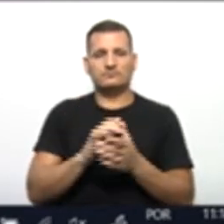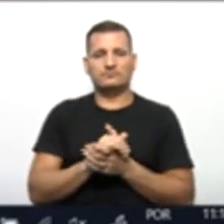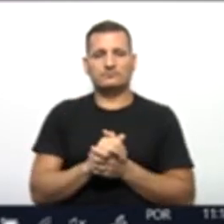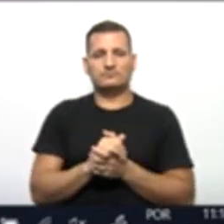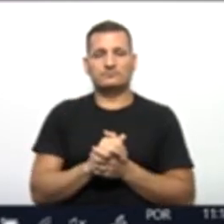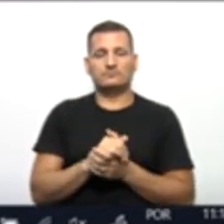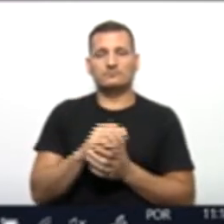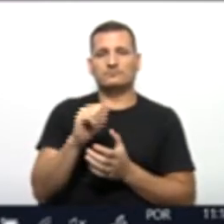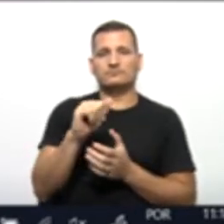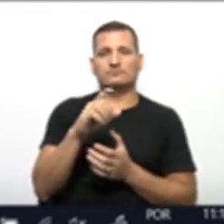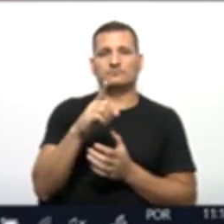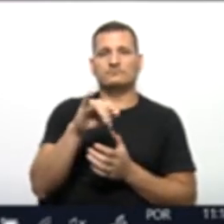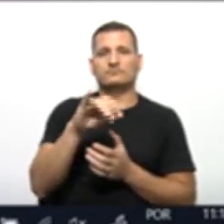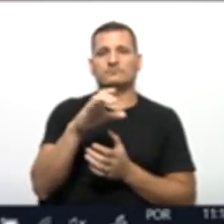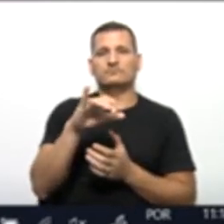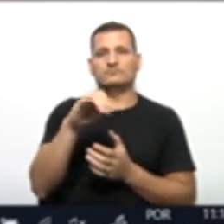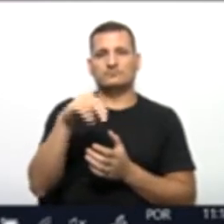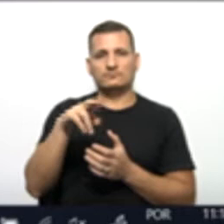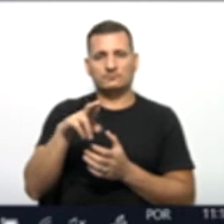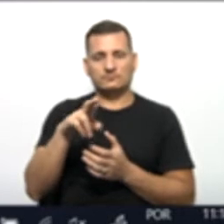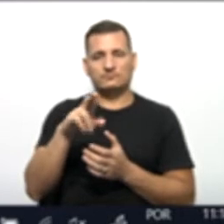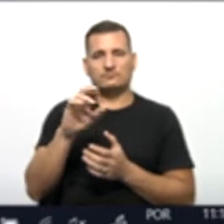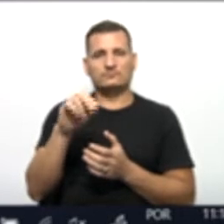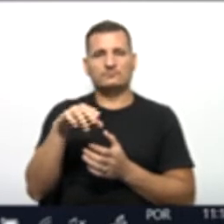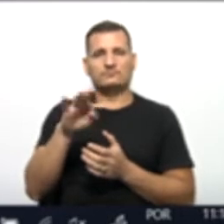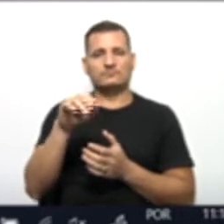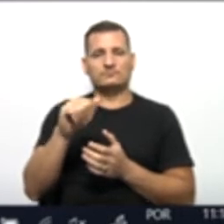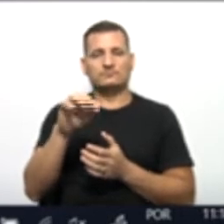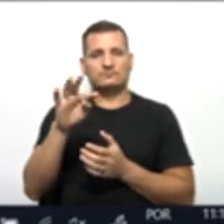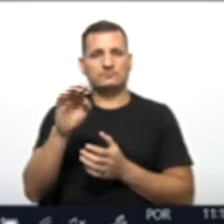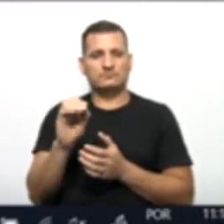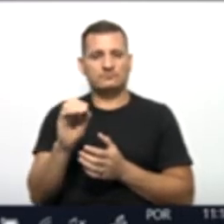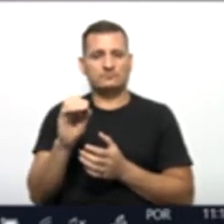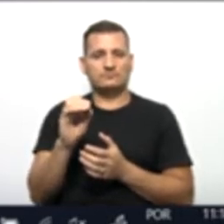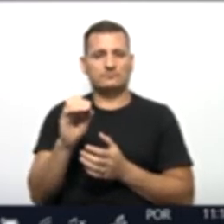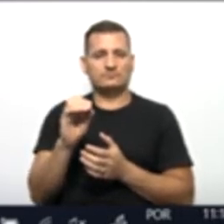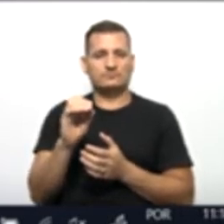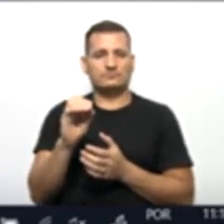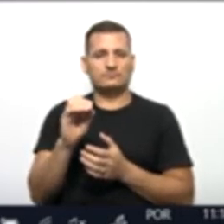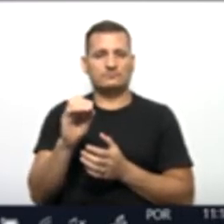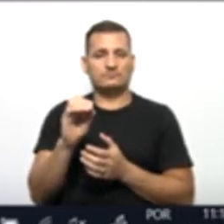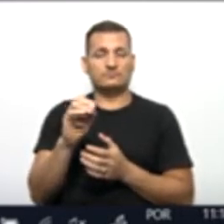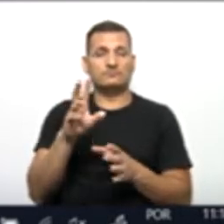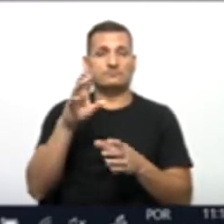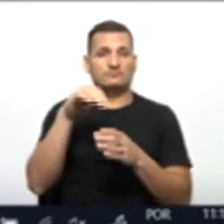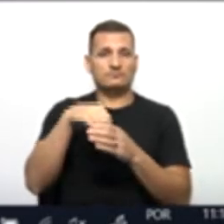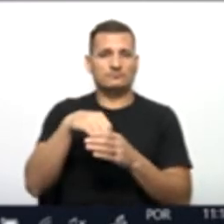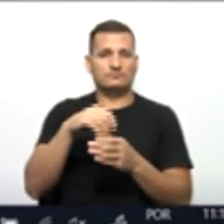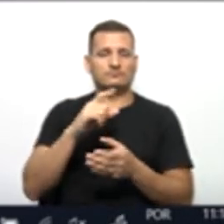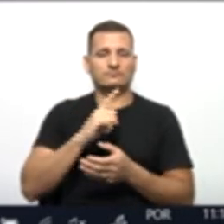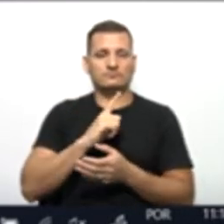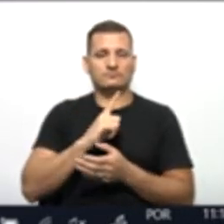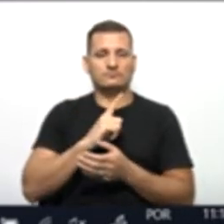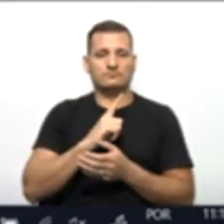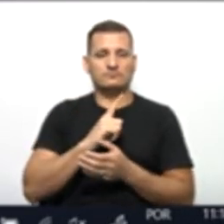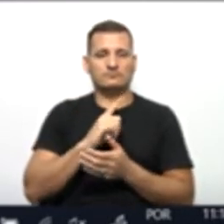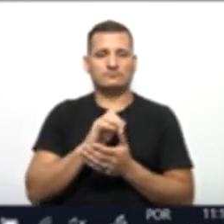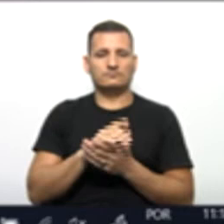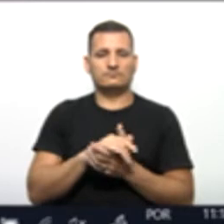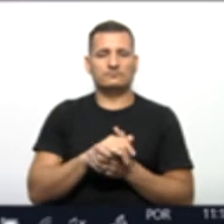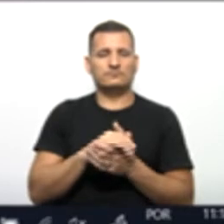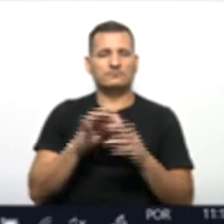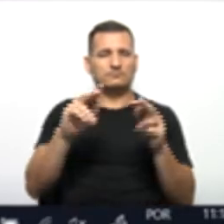contato é essa hora que vocês vão precisar criar a página adicionar contatos dentro dele tem todos os